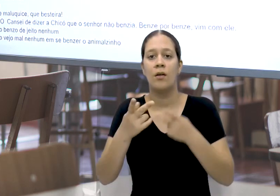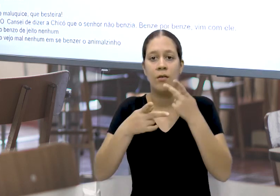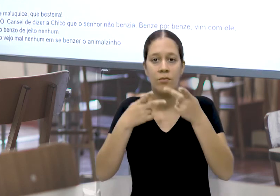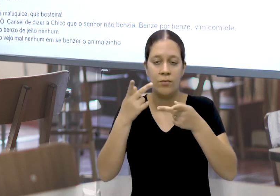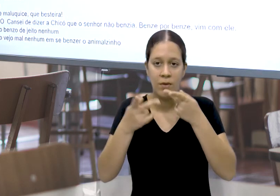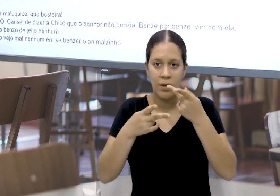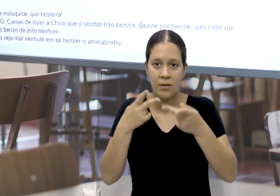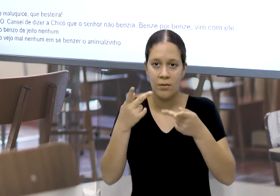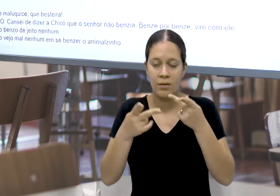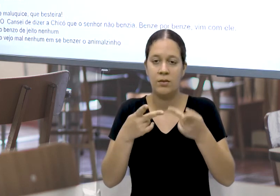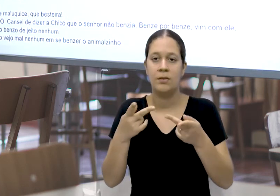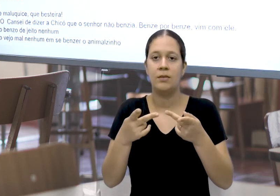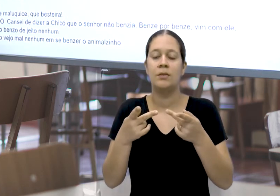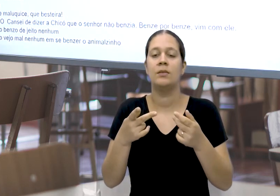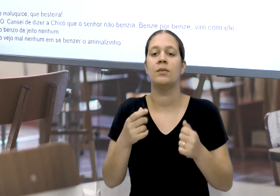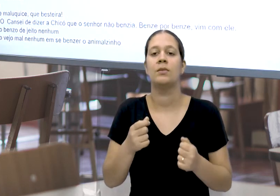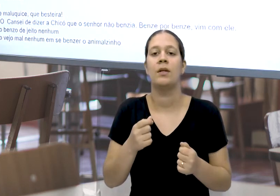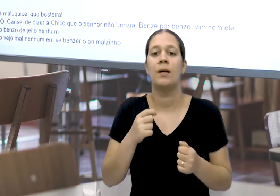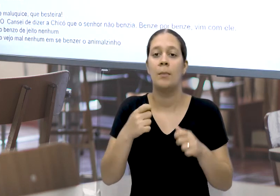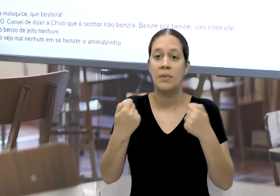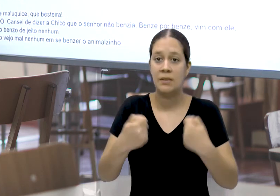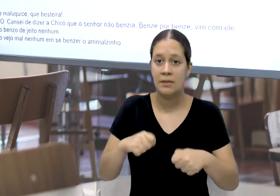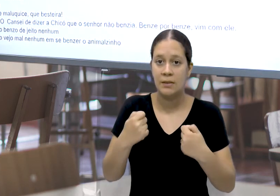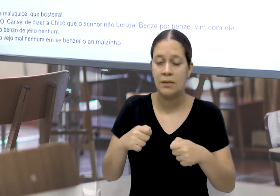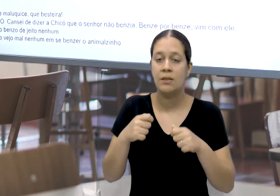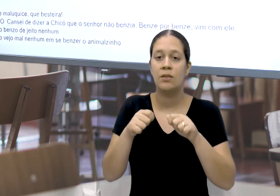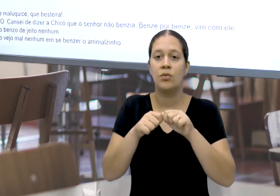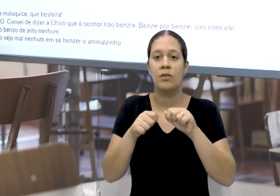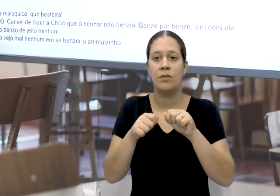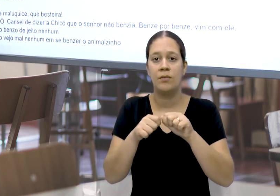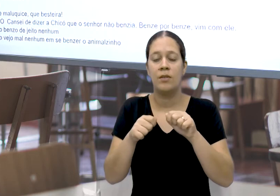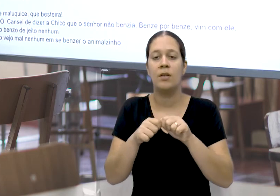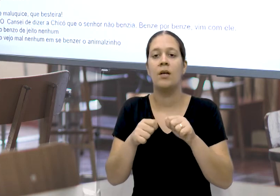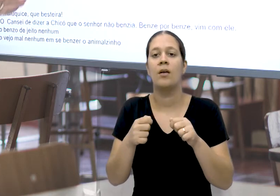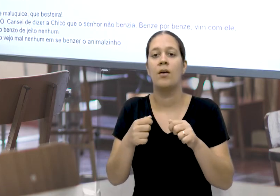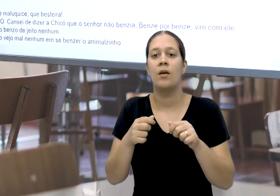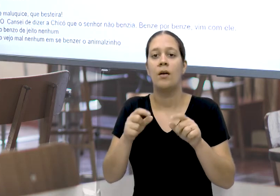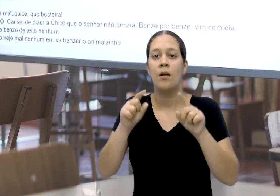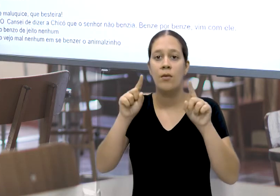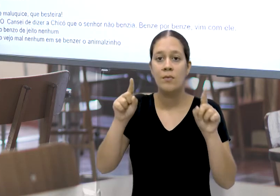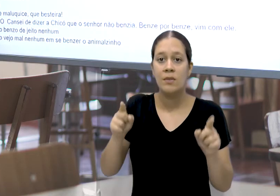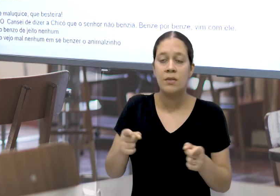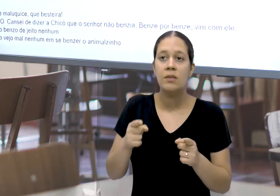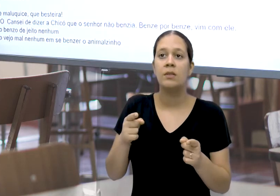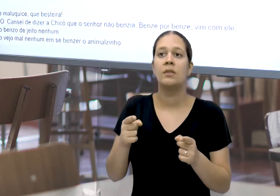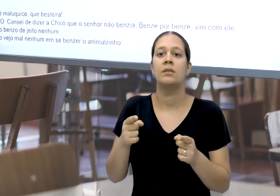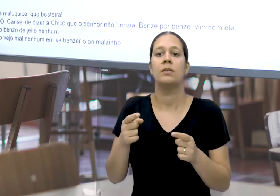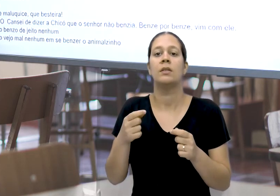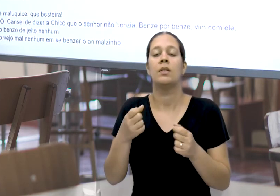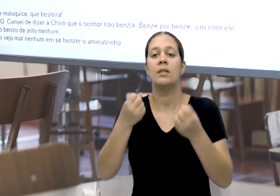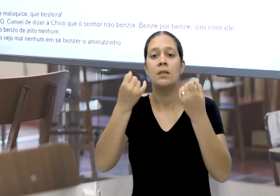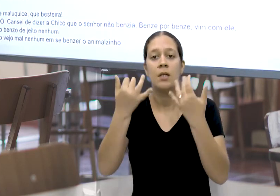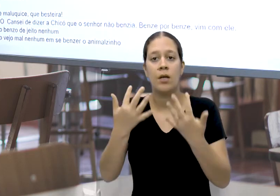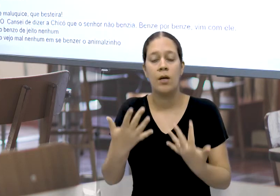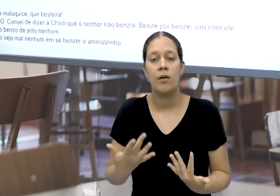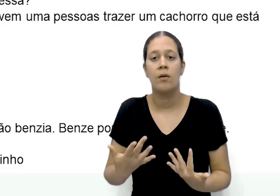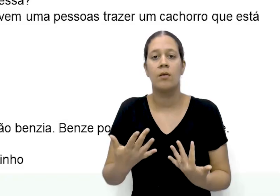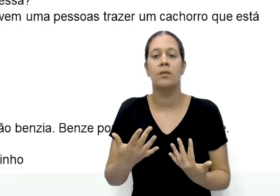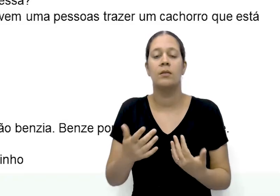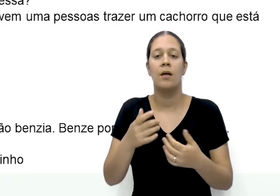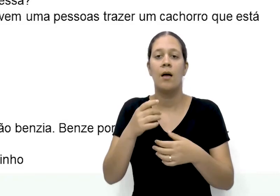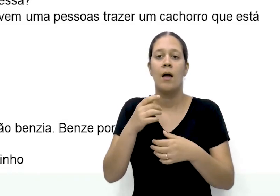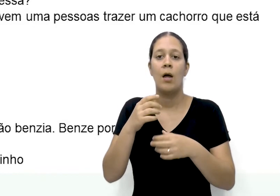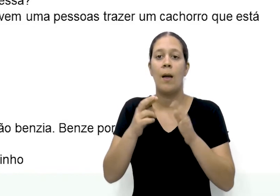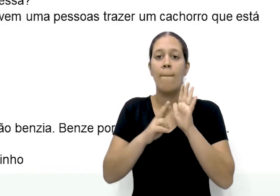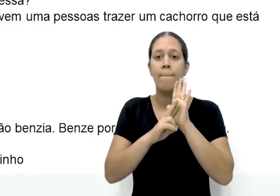tem a fala que essa personagem vai ter que executar. Quando tem coisas entre parênteses, é a rubrica, que é a indicação para que quem